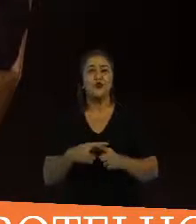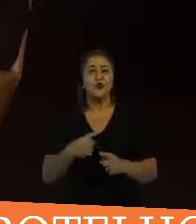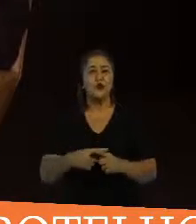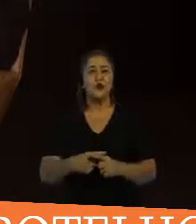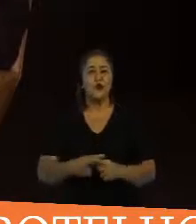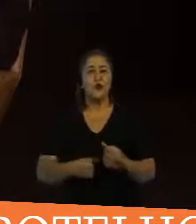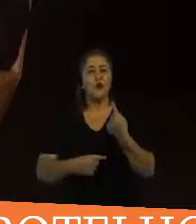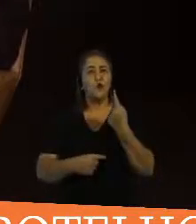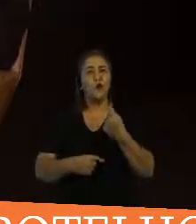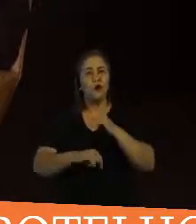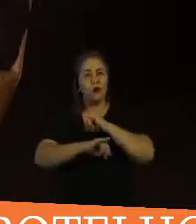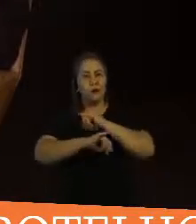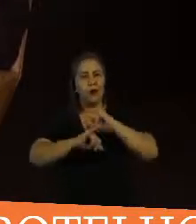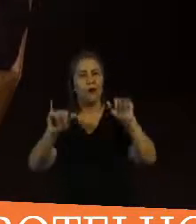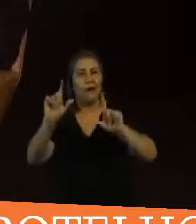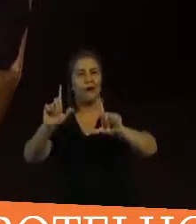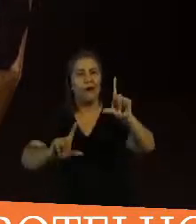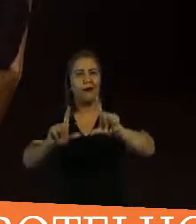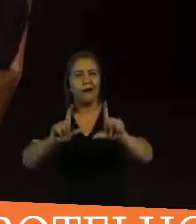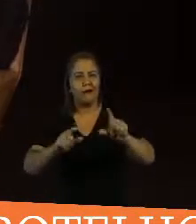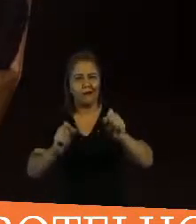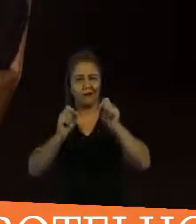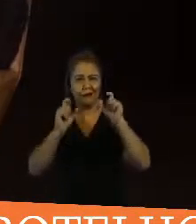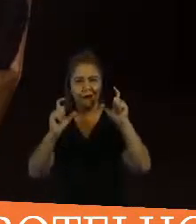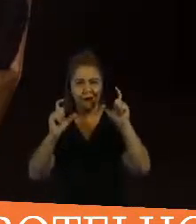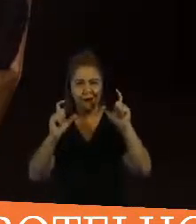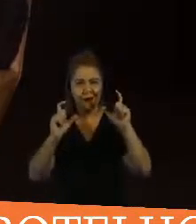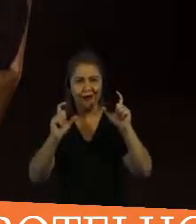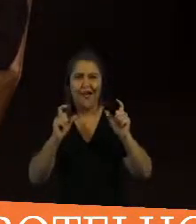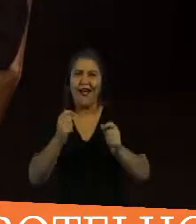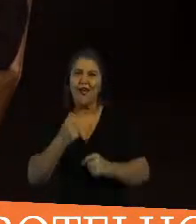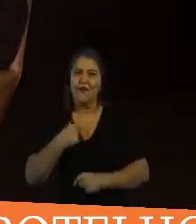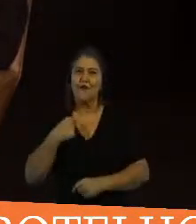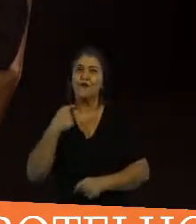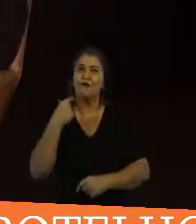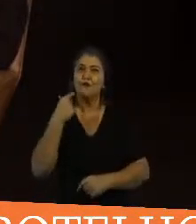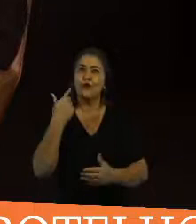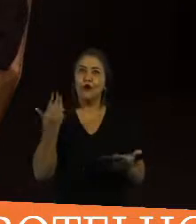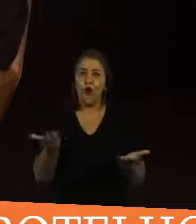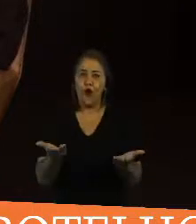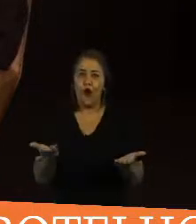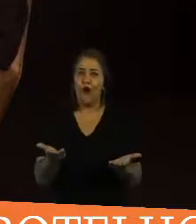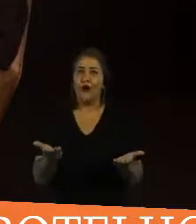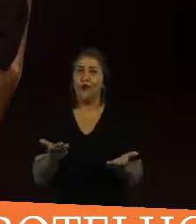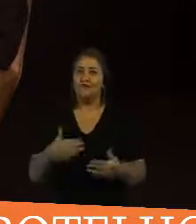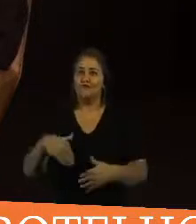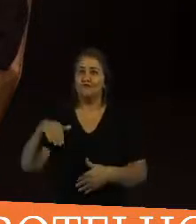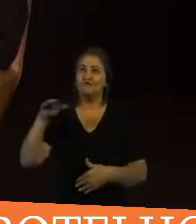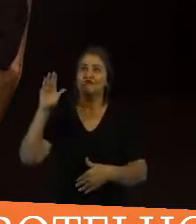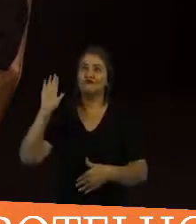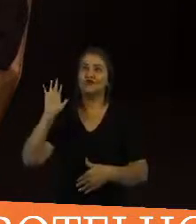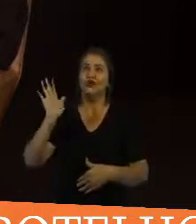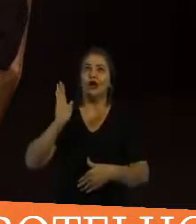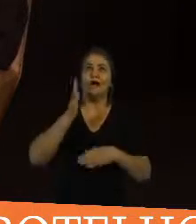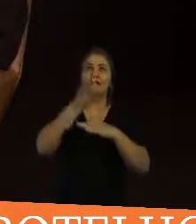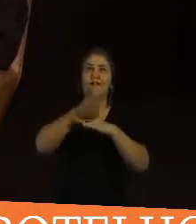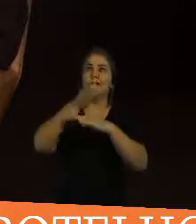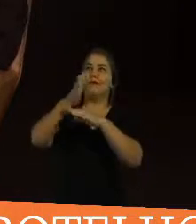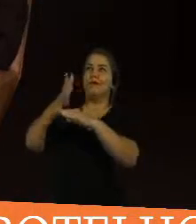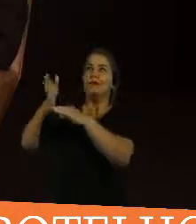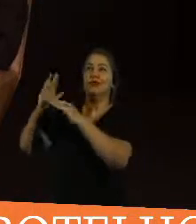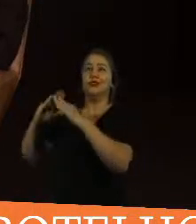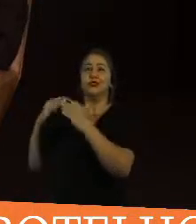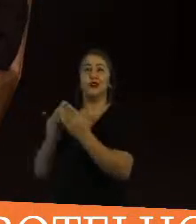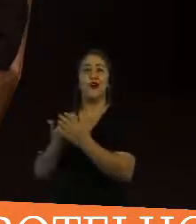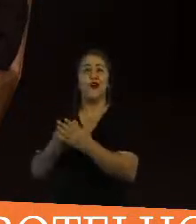uma propaganda me chamou a atenção. E eu já fui em tantas escolas, levei esse recital para tantos alunos, e eles também